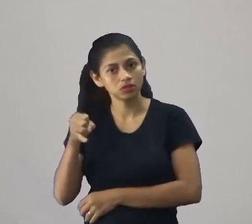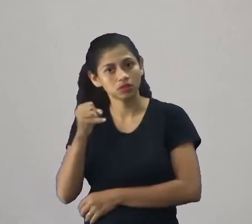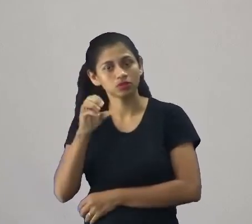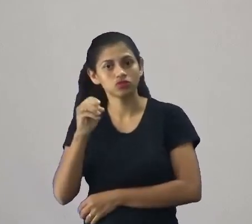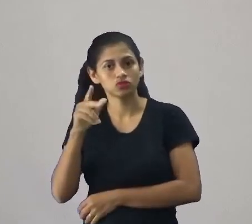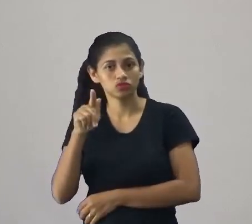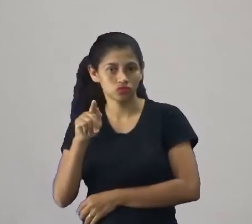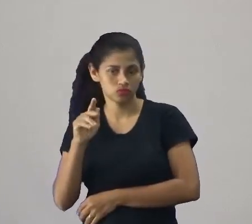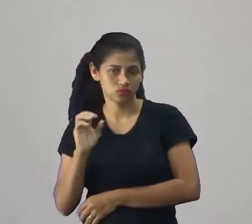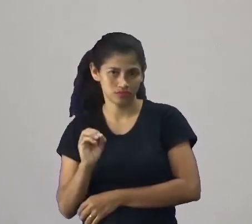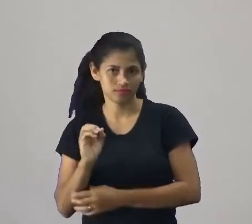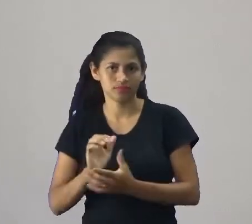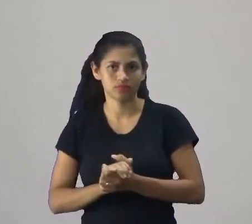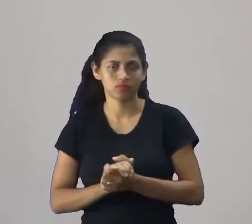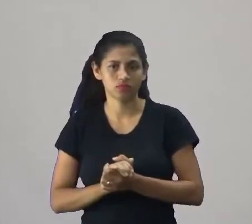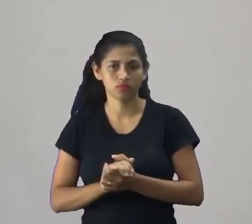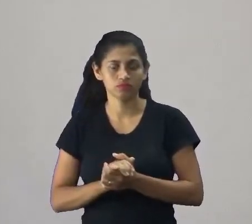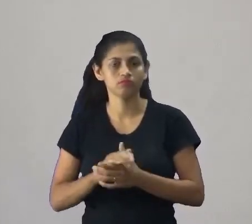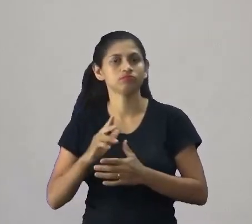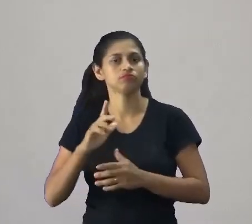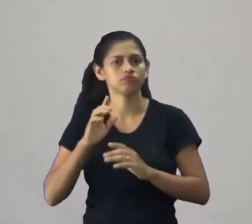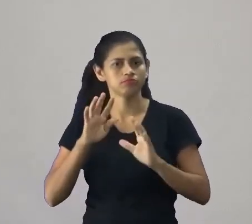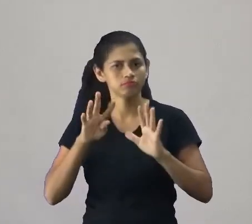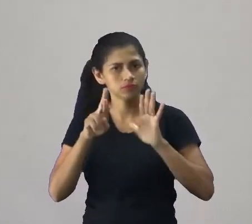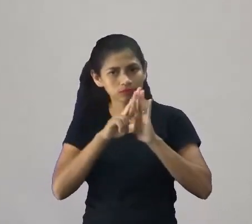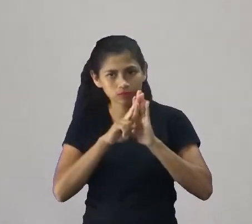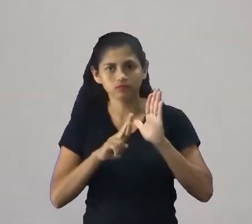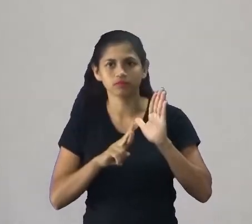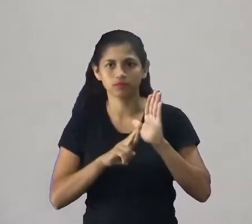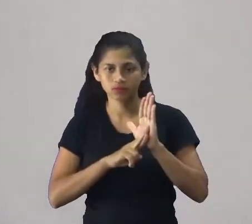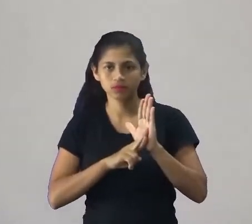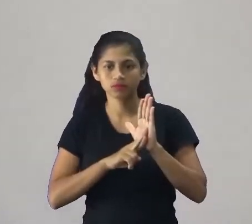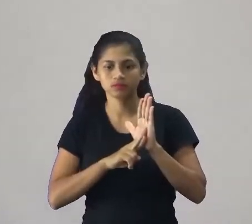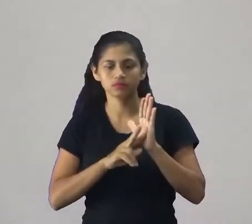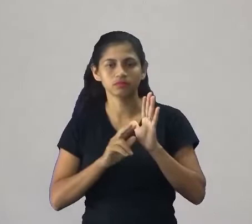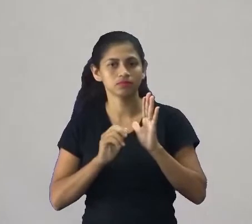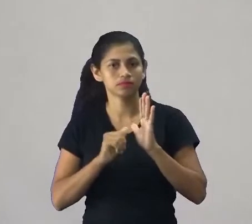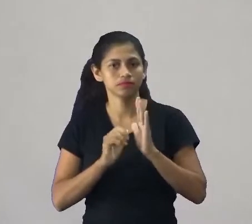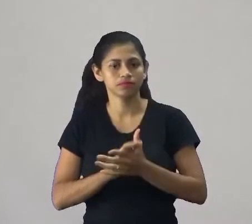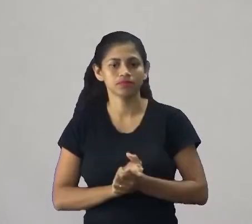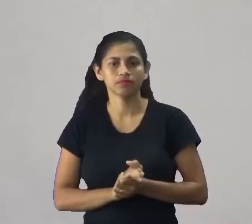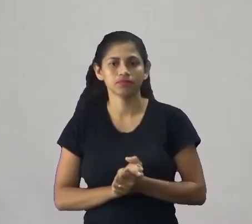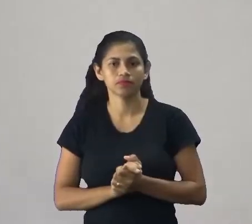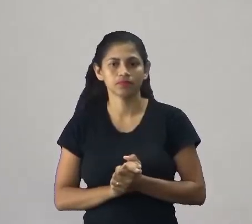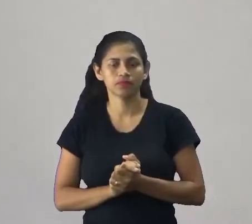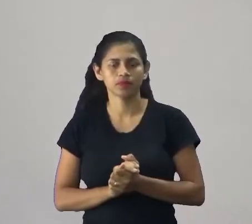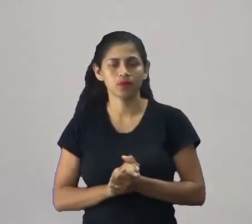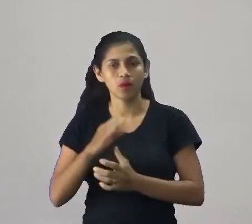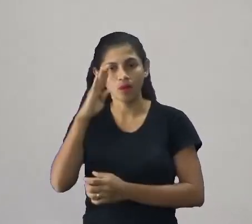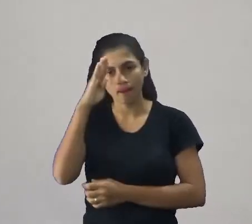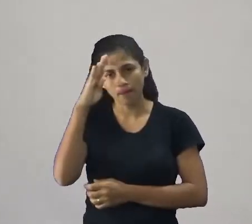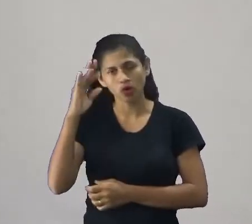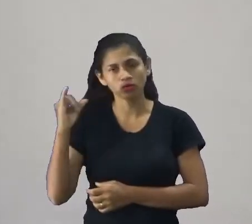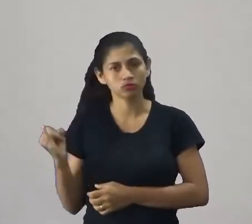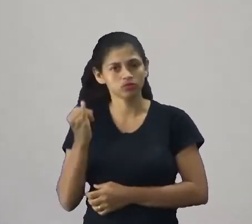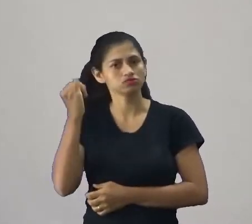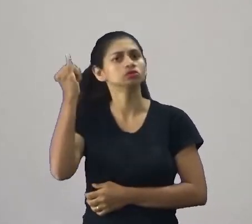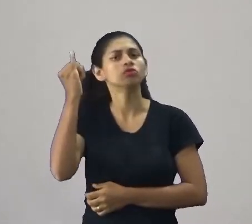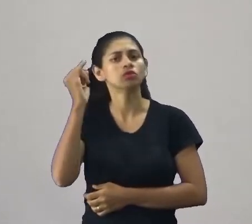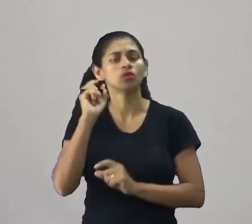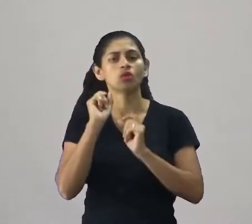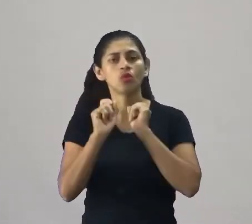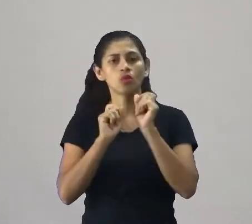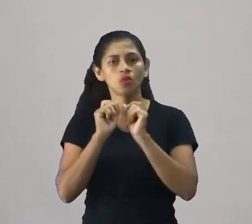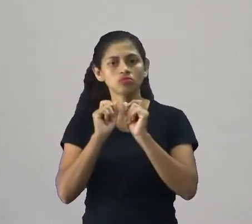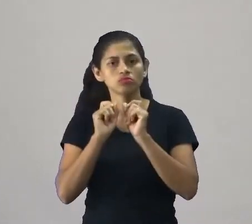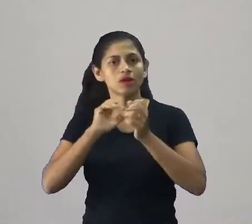apresentar claramente uma regra. Ponto. Porém, o que é importante que a gente frise é que essa regra, ela pode